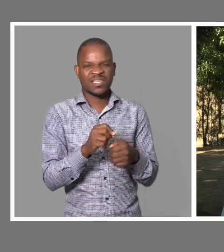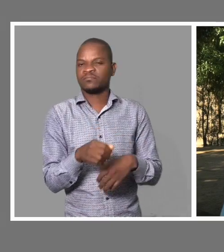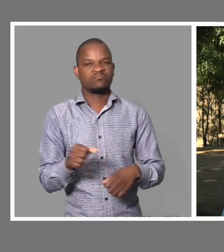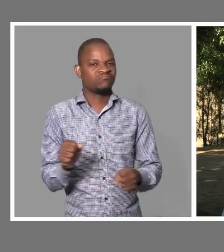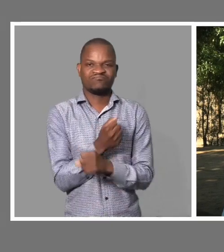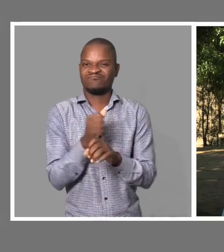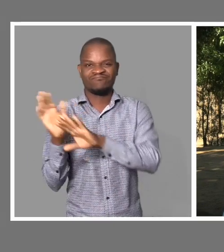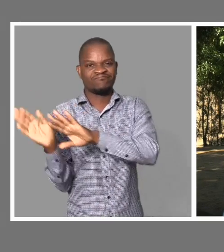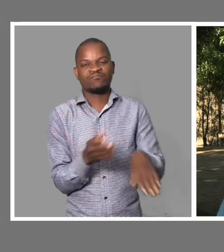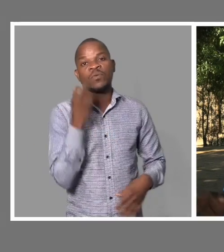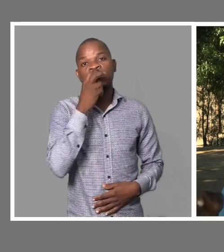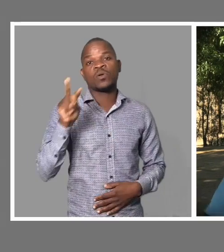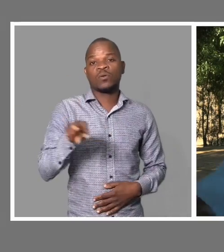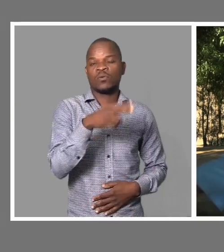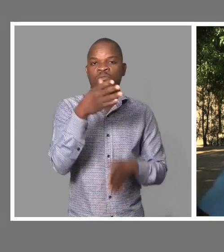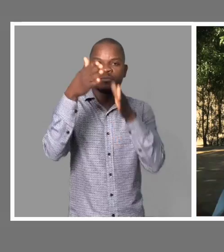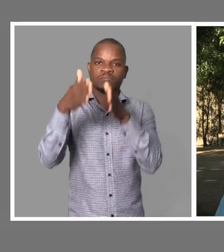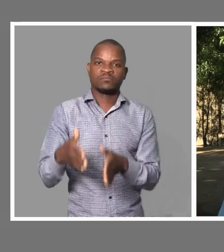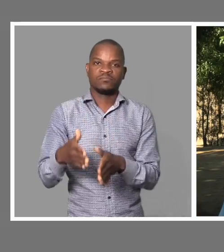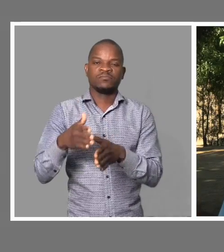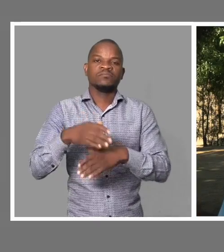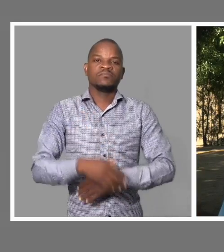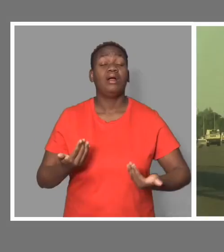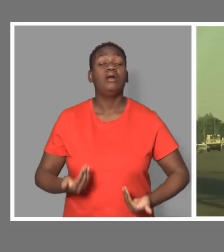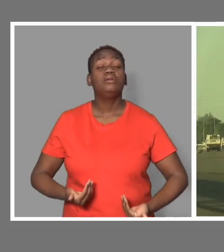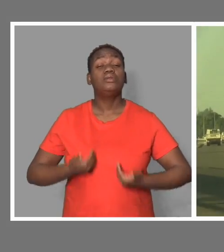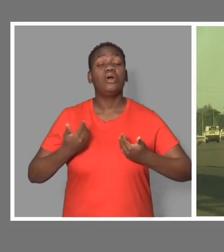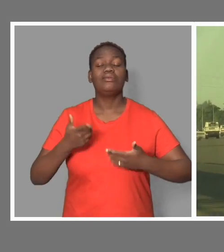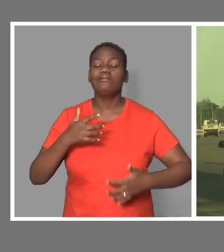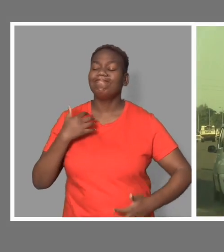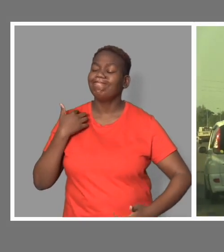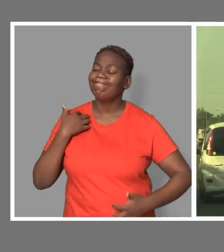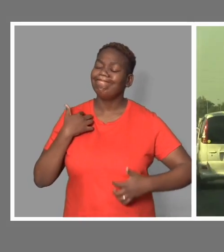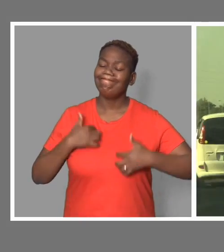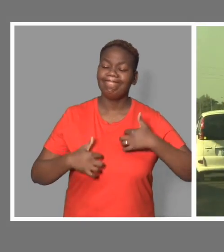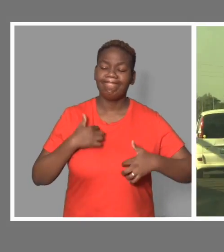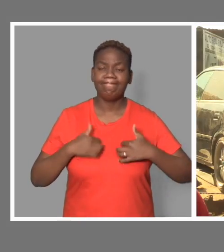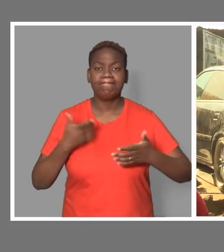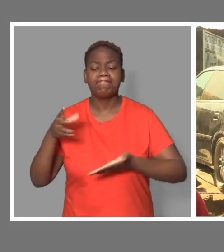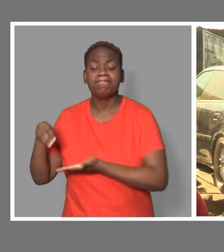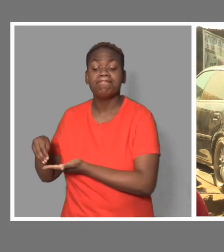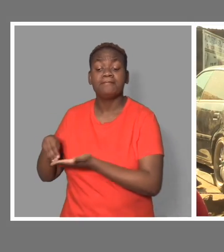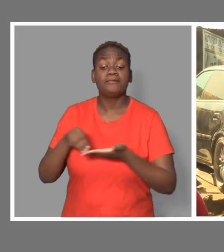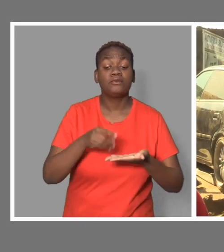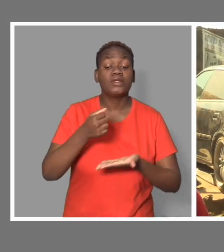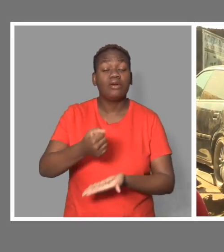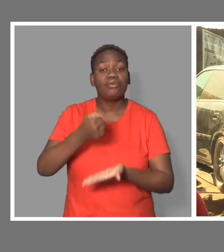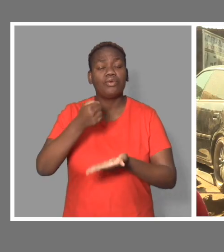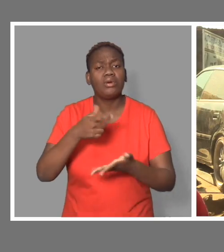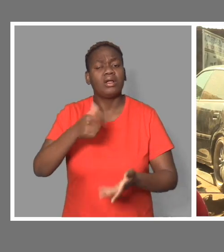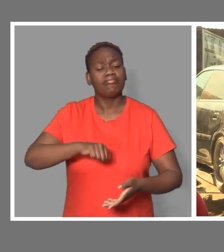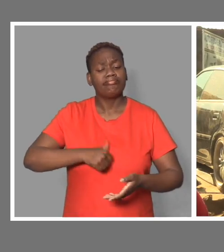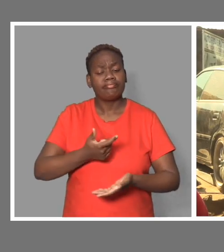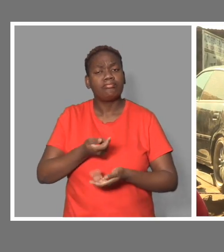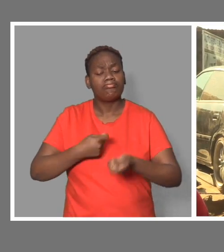é capaz de fazer alguma coisa? Não, vamos optar pelo fulano. O acesso a financiamento para criar alto emprego é outra